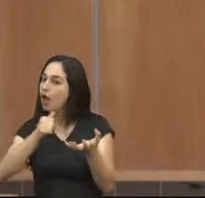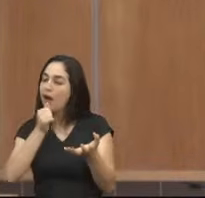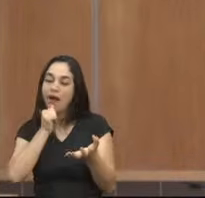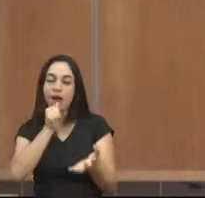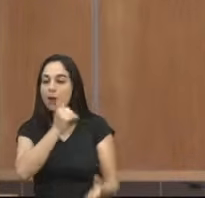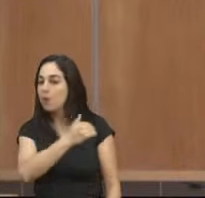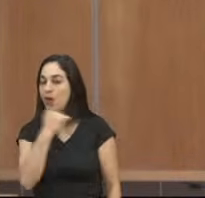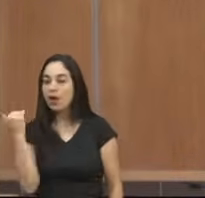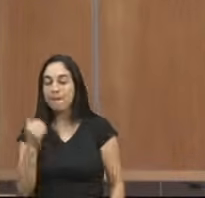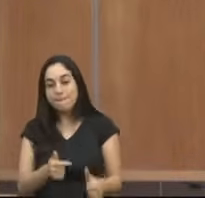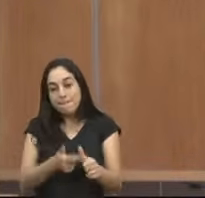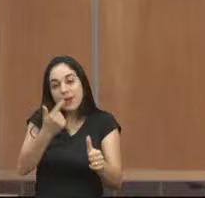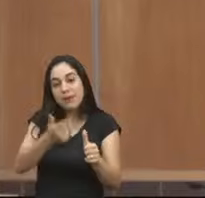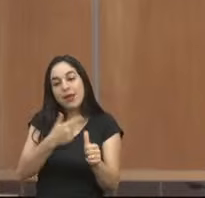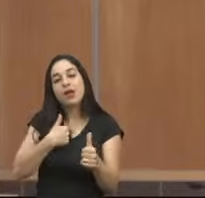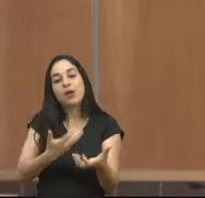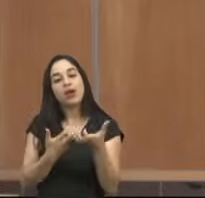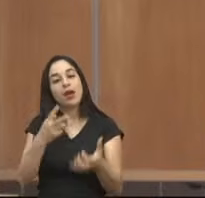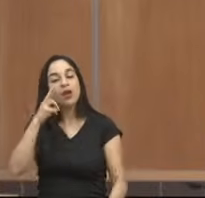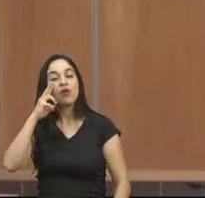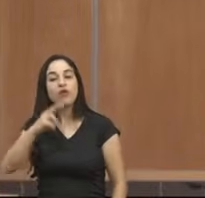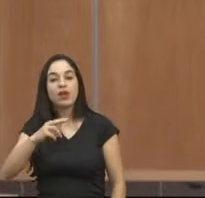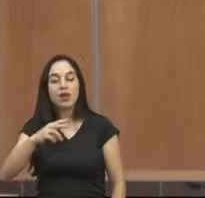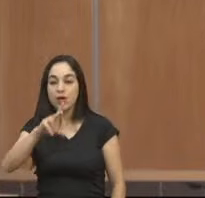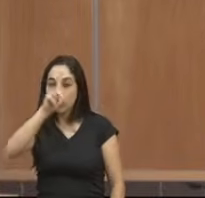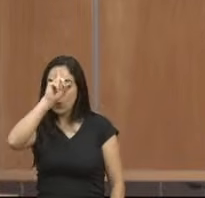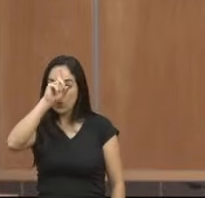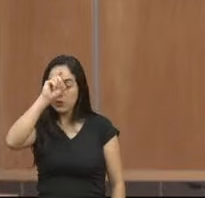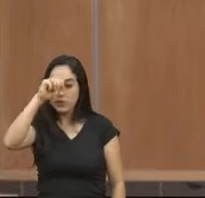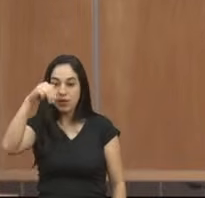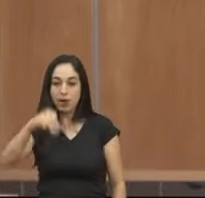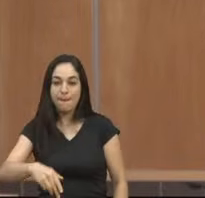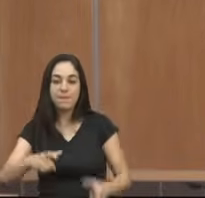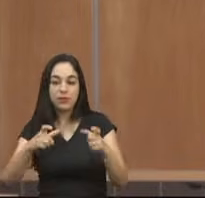quero ver o Hospital Municipal na cidade de Jacareí.